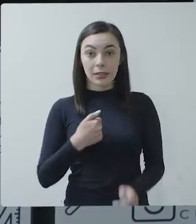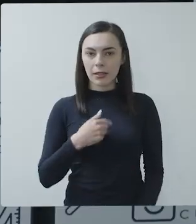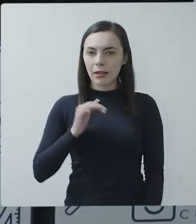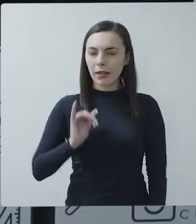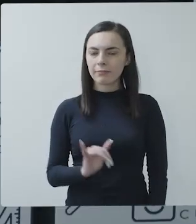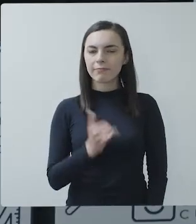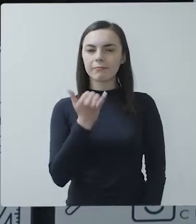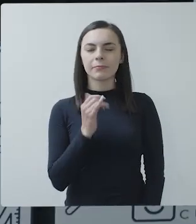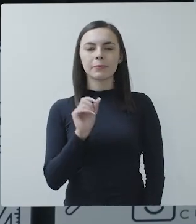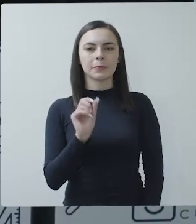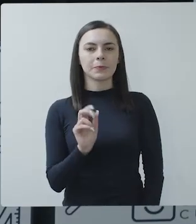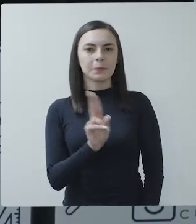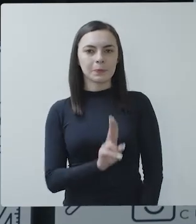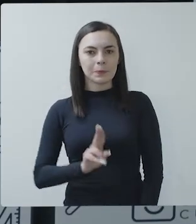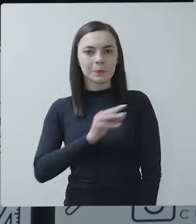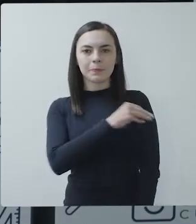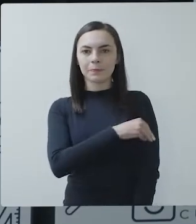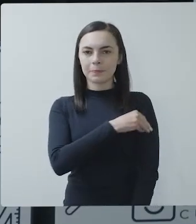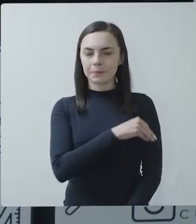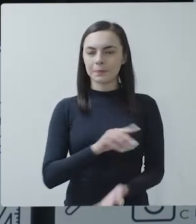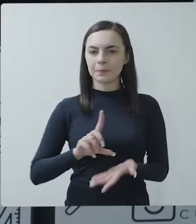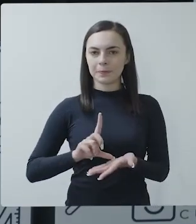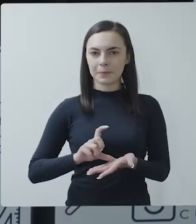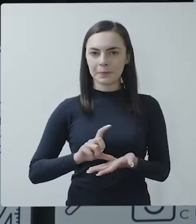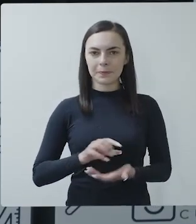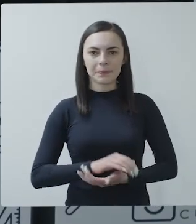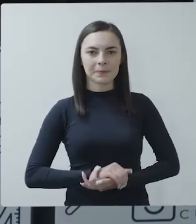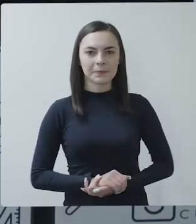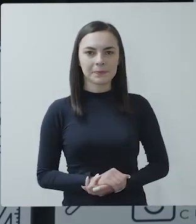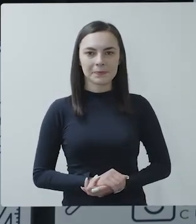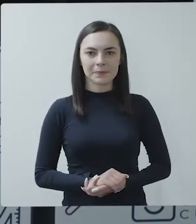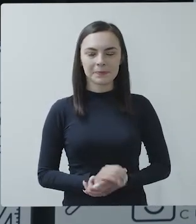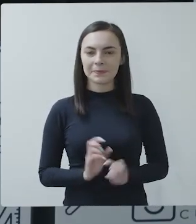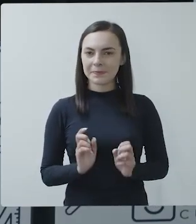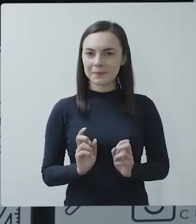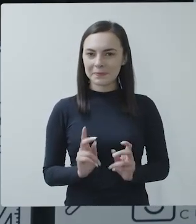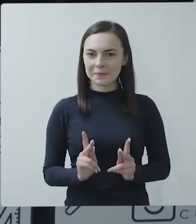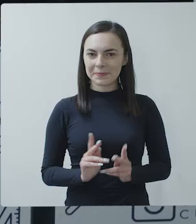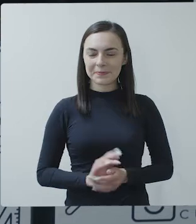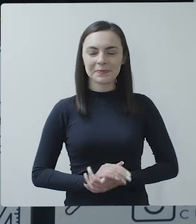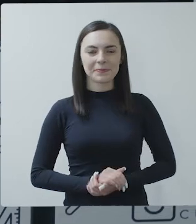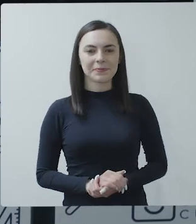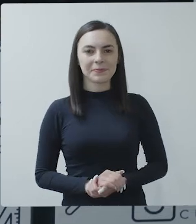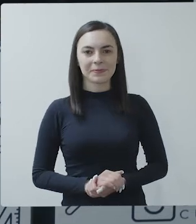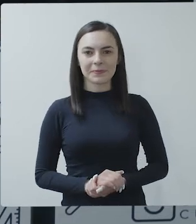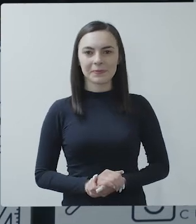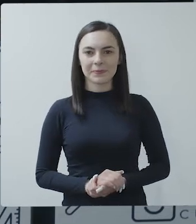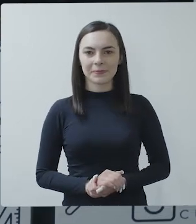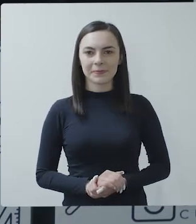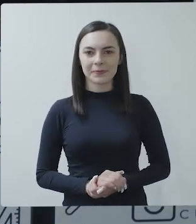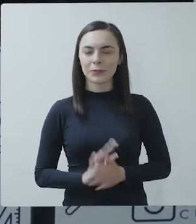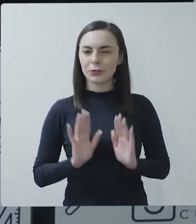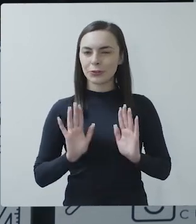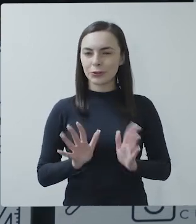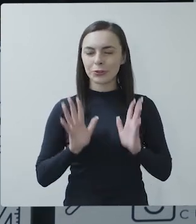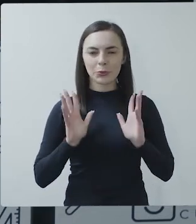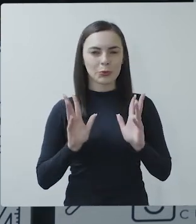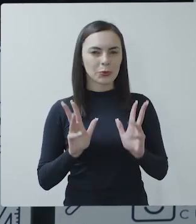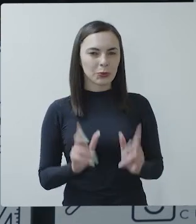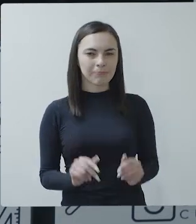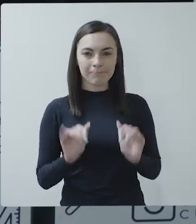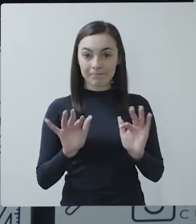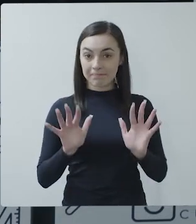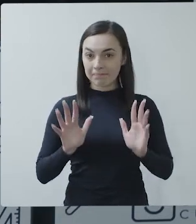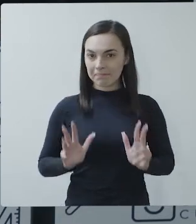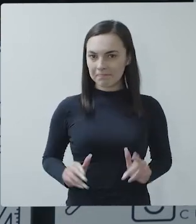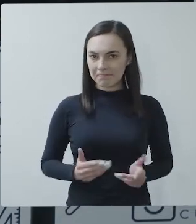aproveitar aqui para passar o meu álcool em gel. Ok? Todo mundo com as mãos higienizadas. Vamos